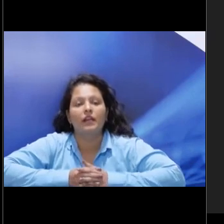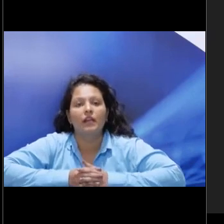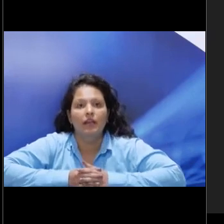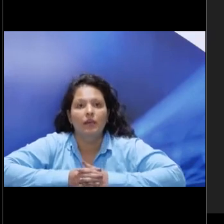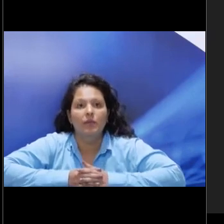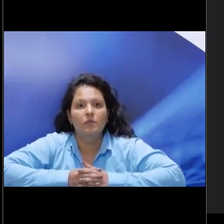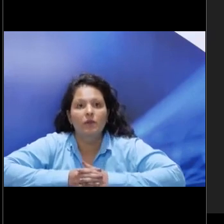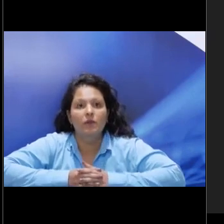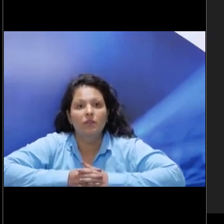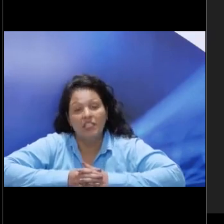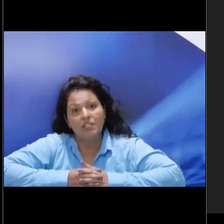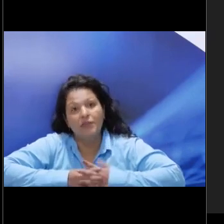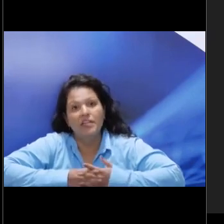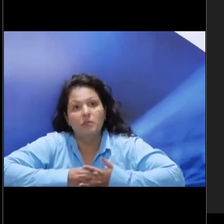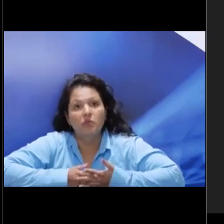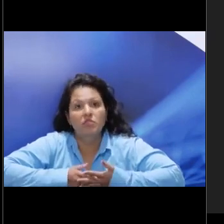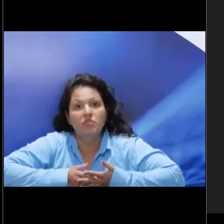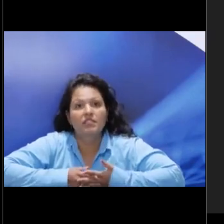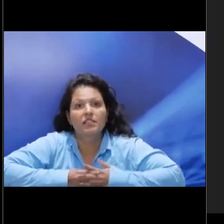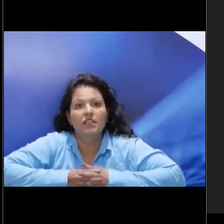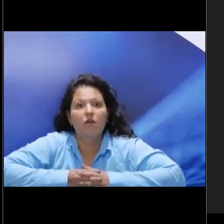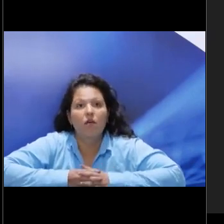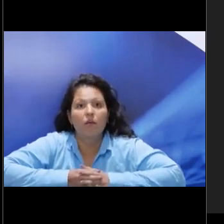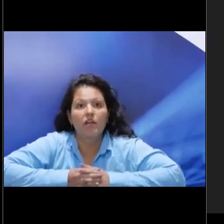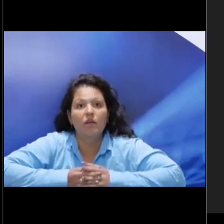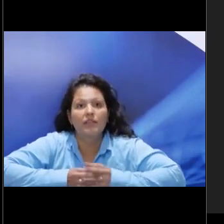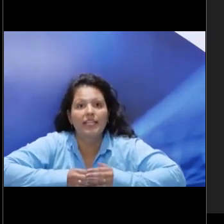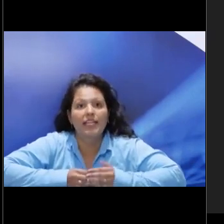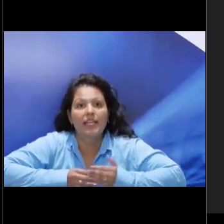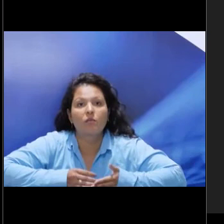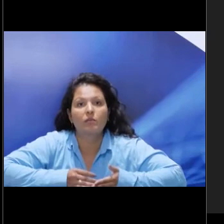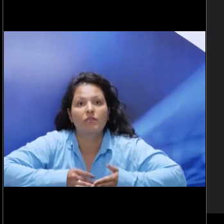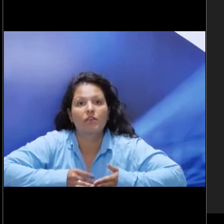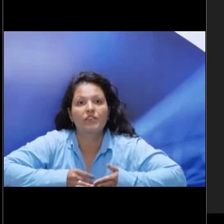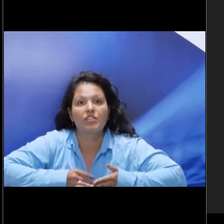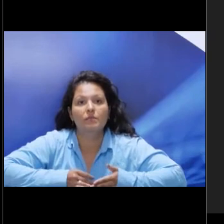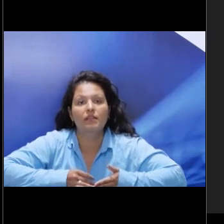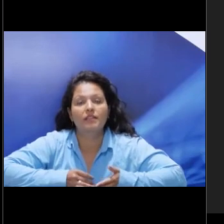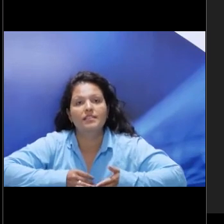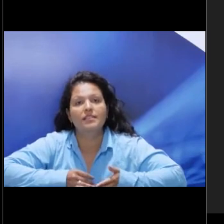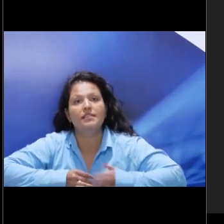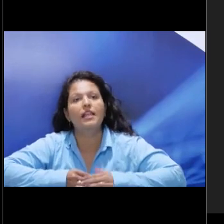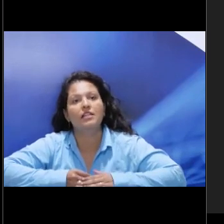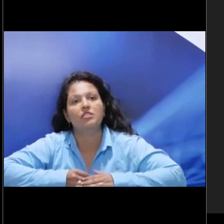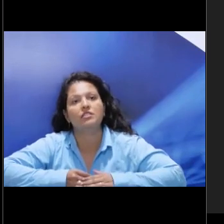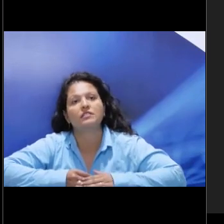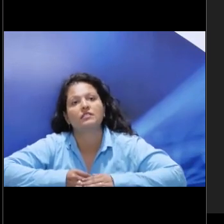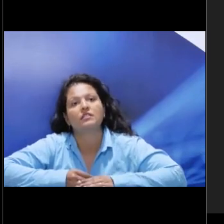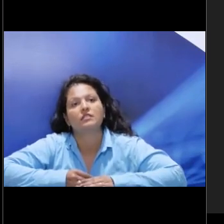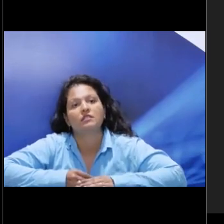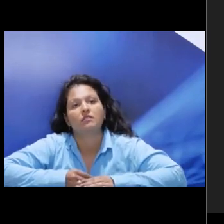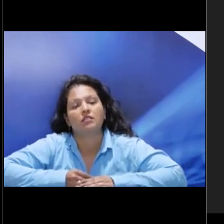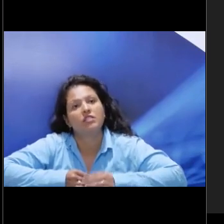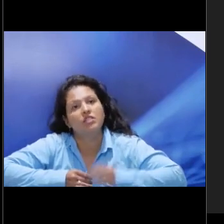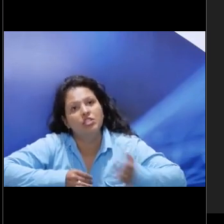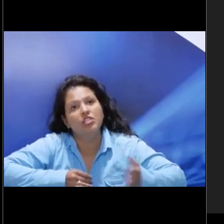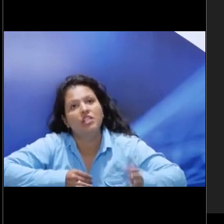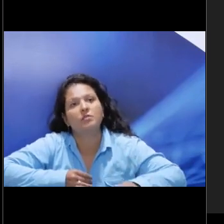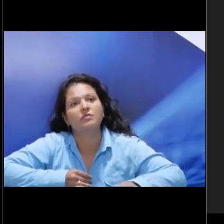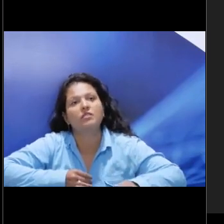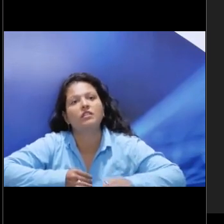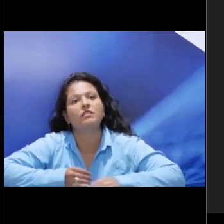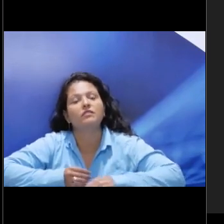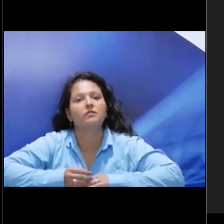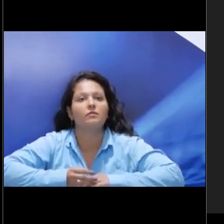Ok. A próxima pergunta, acho que até já foi respondida, que seria qual que é o melhor material para o revestimento dessa silagem? Tá? A gente